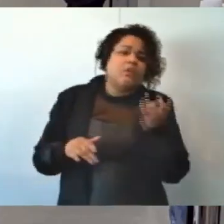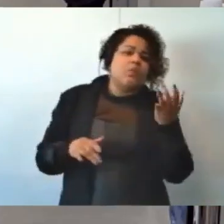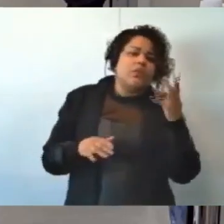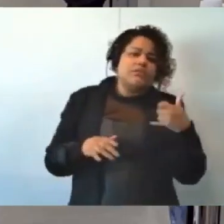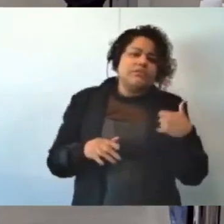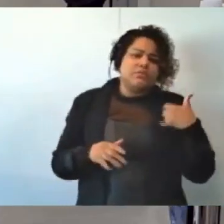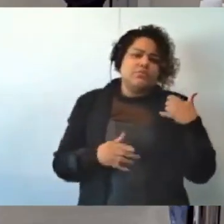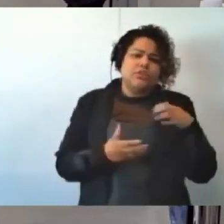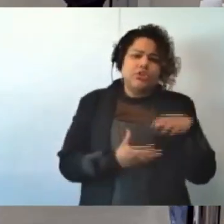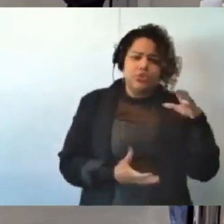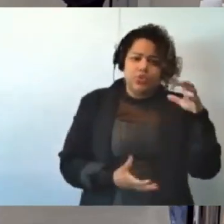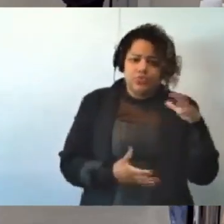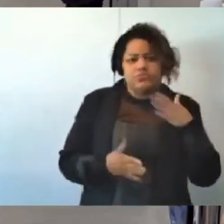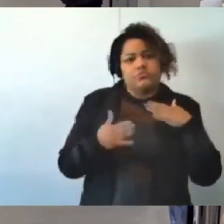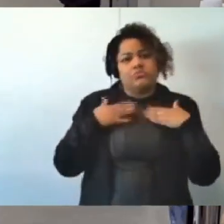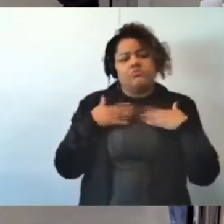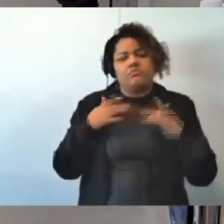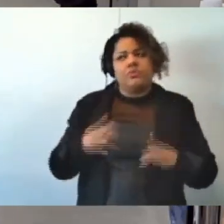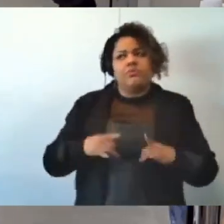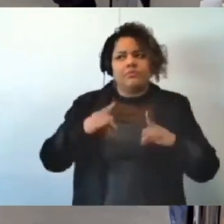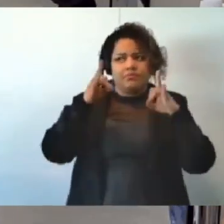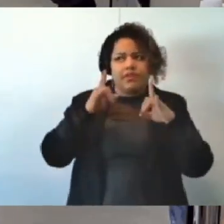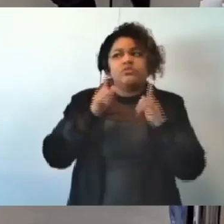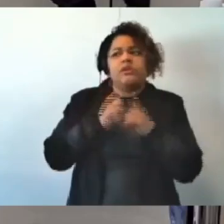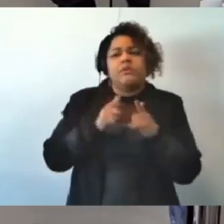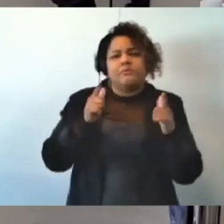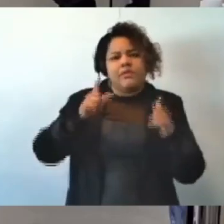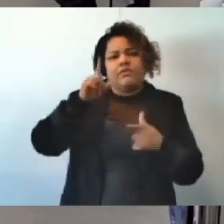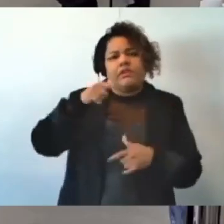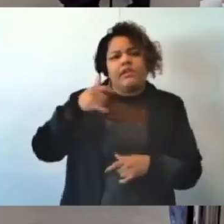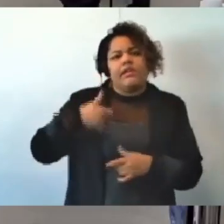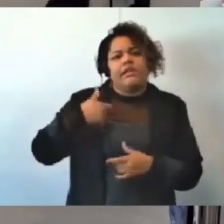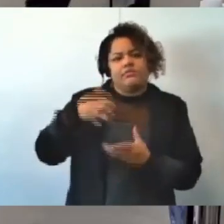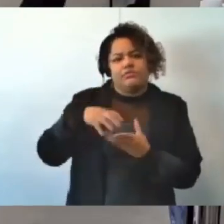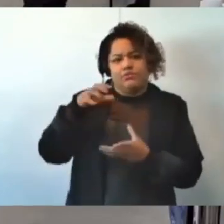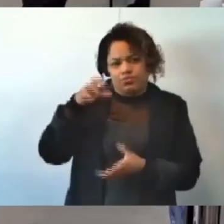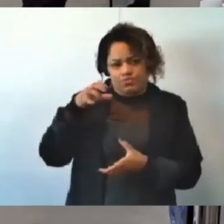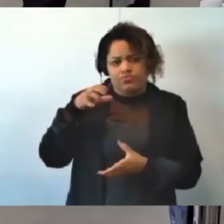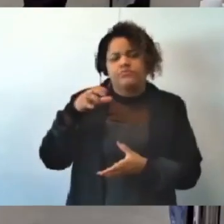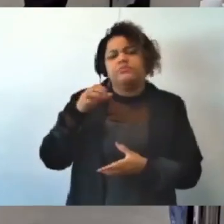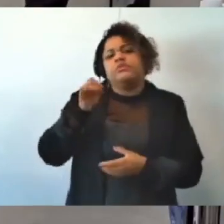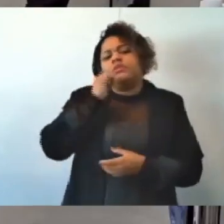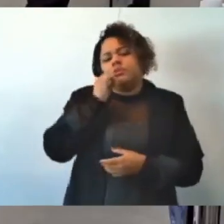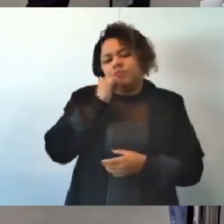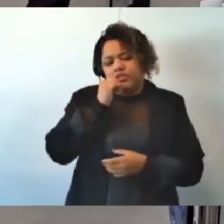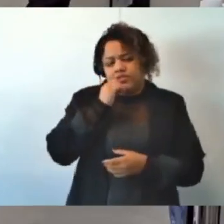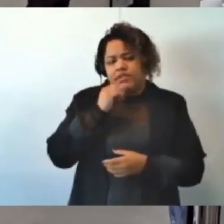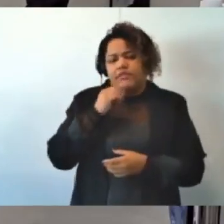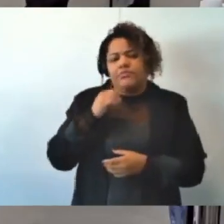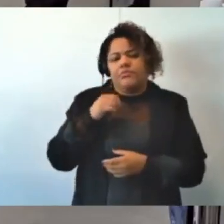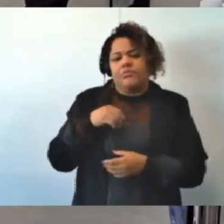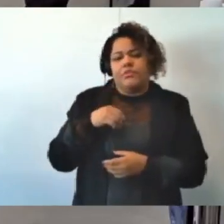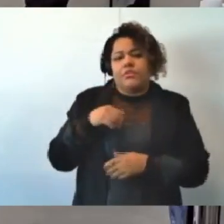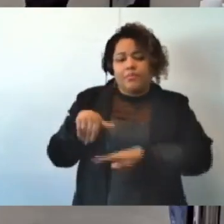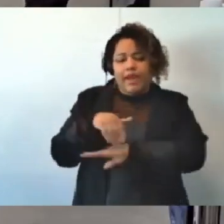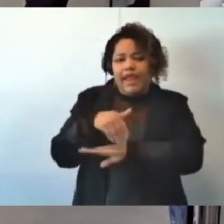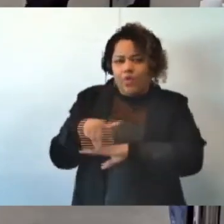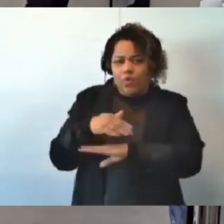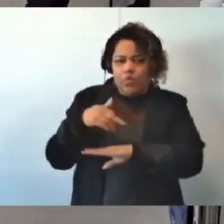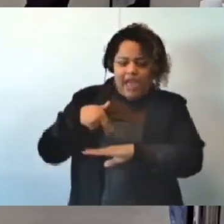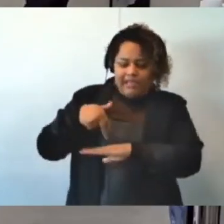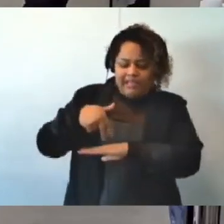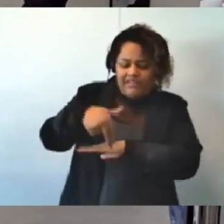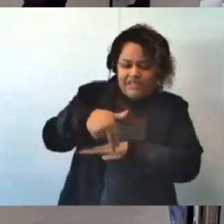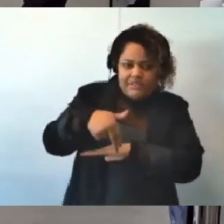mais gente idosa. Para atravessar uma rua, para ter facilidade de sair de casa.